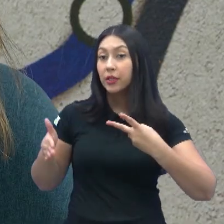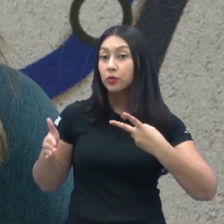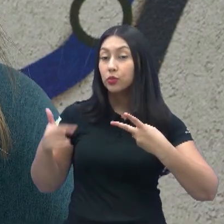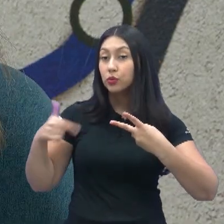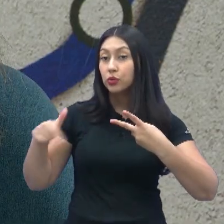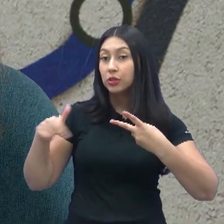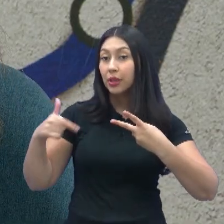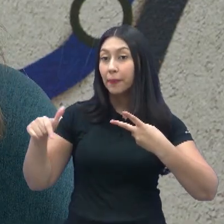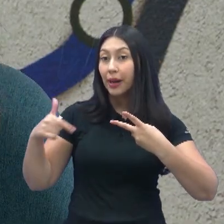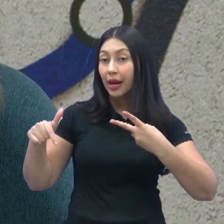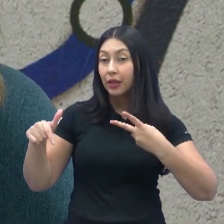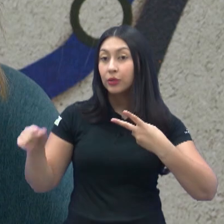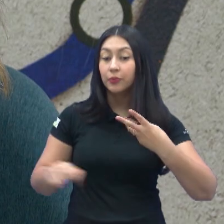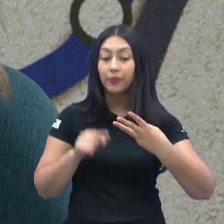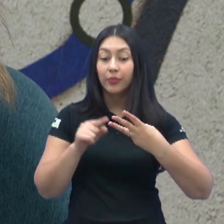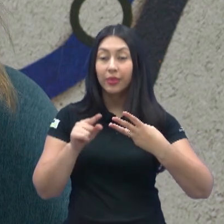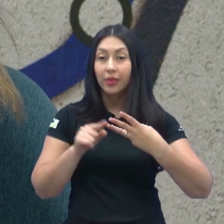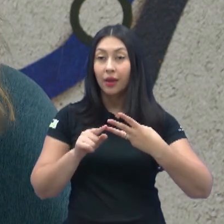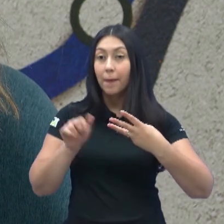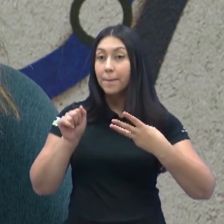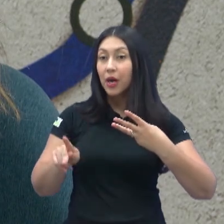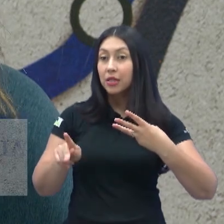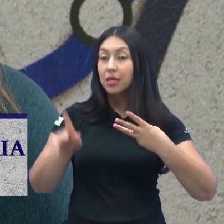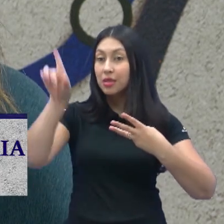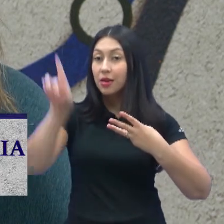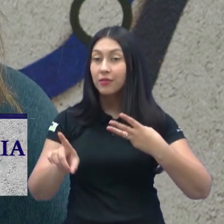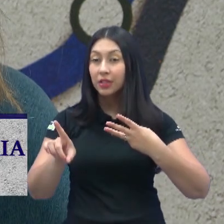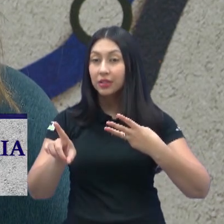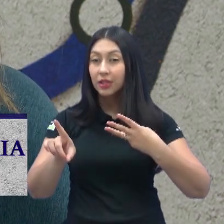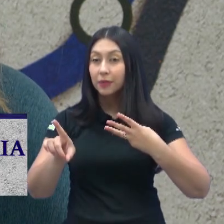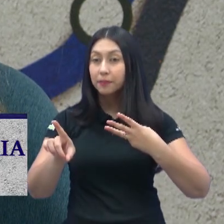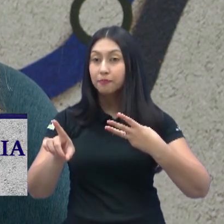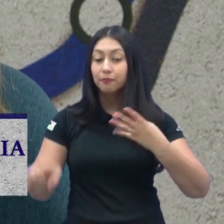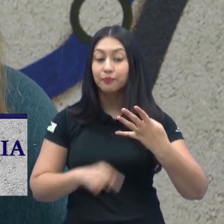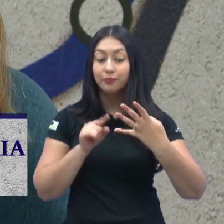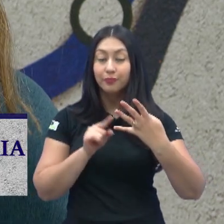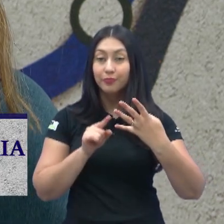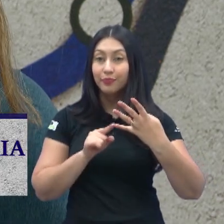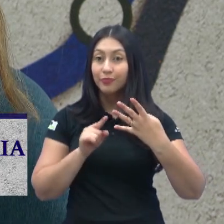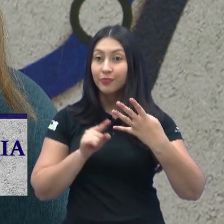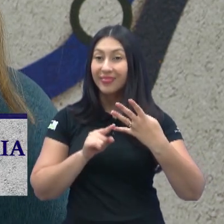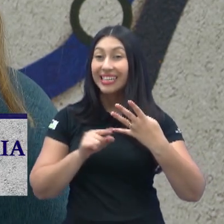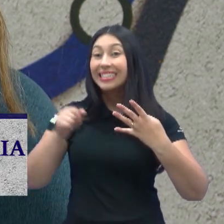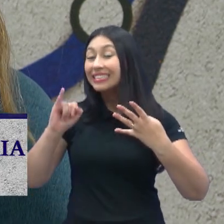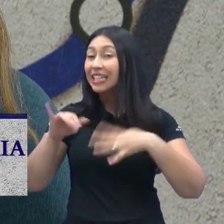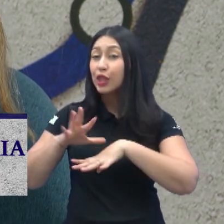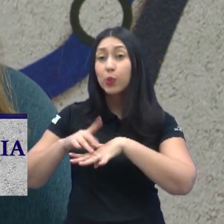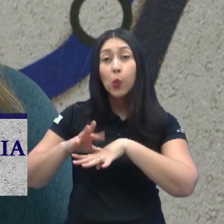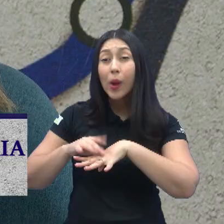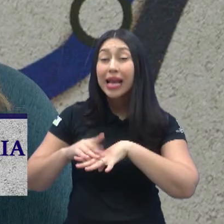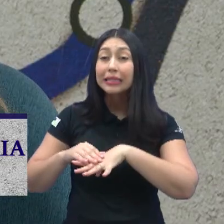a aposentadoria do PCD, né, que é a pessoa com deficiência física, e a aposentadoria por incapacidade permanente, que é